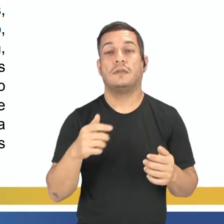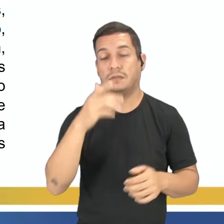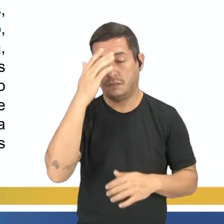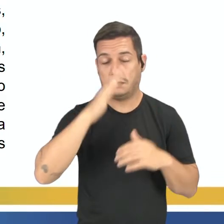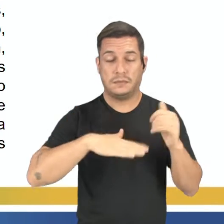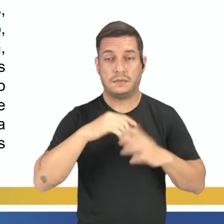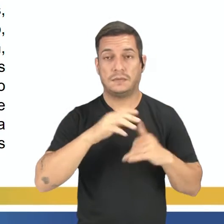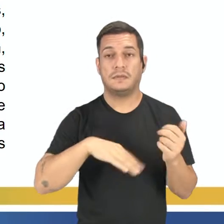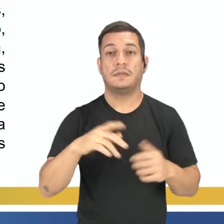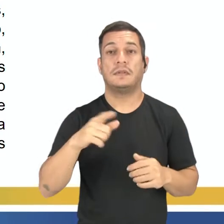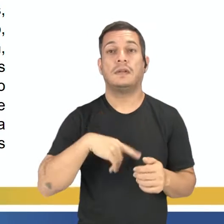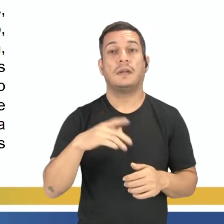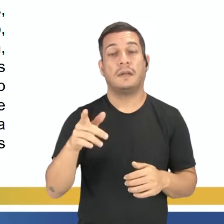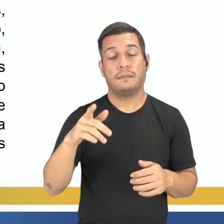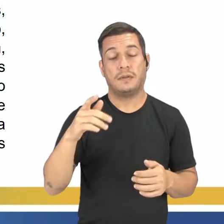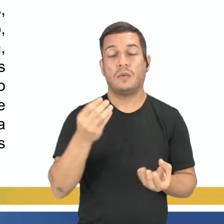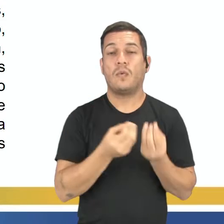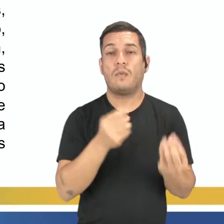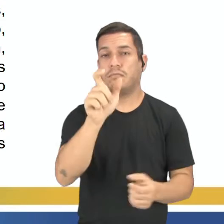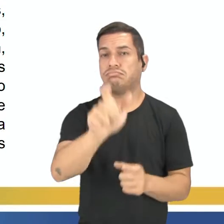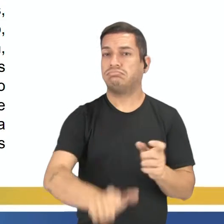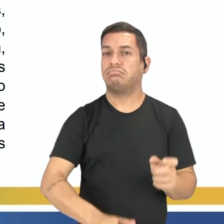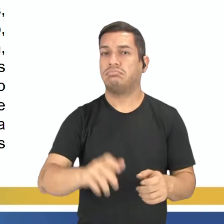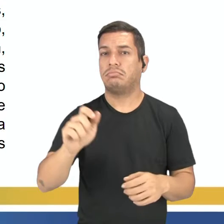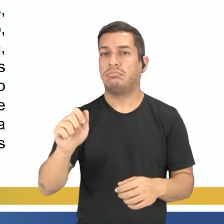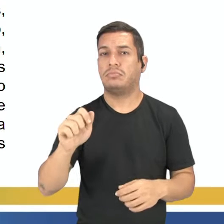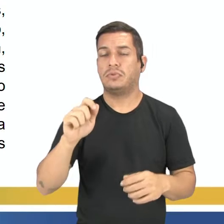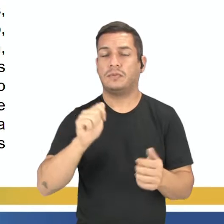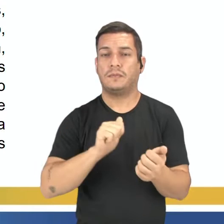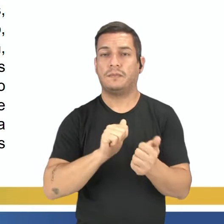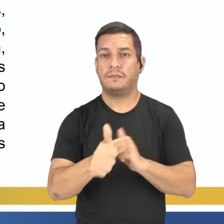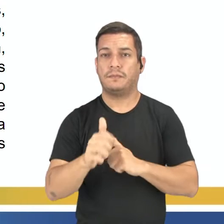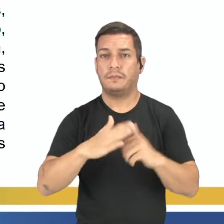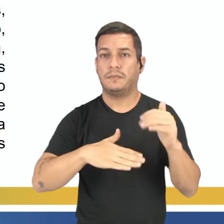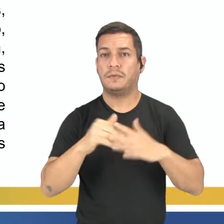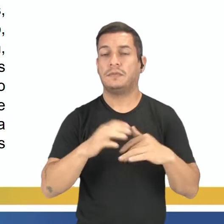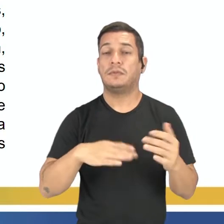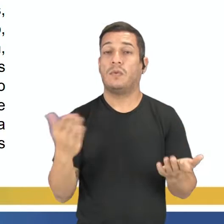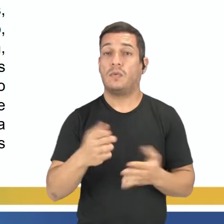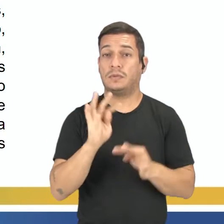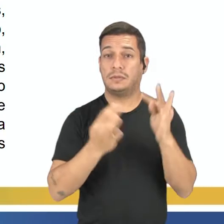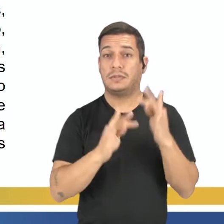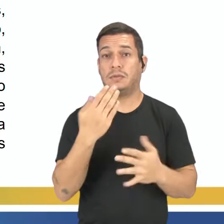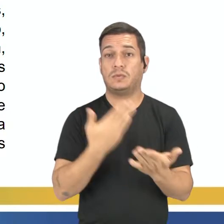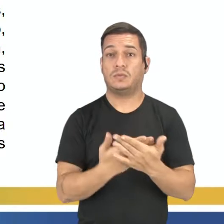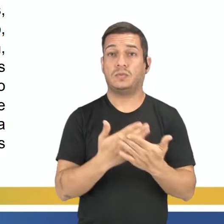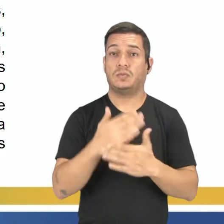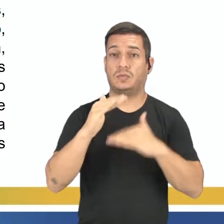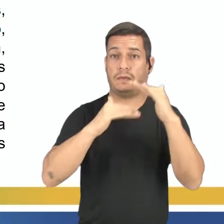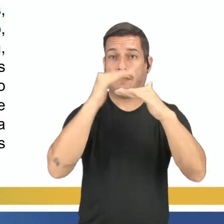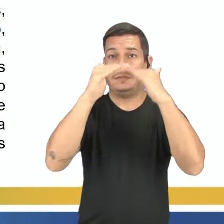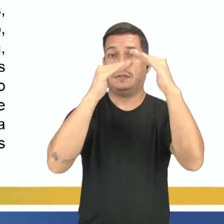melhora da performance desse atleta. Hoje, a tecnologia, além desse estudo avançado